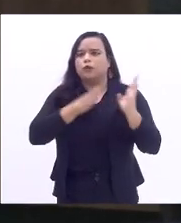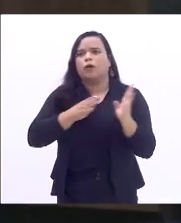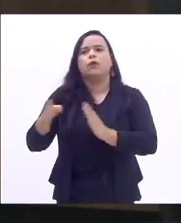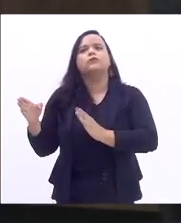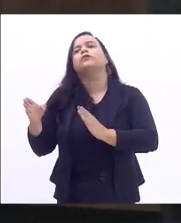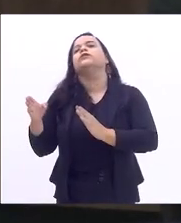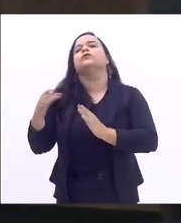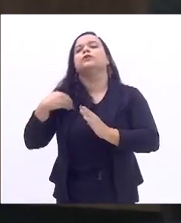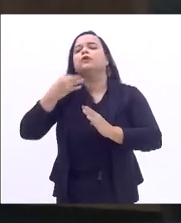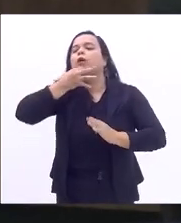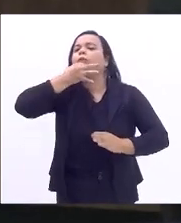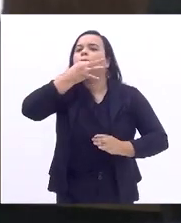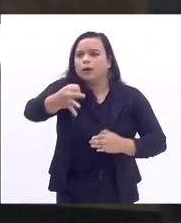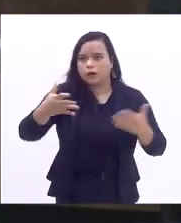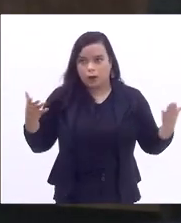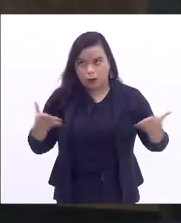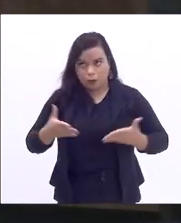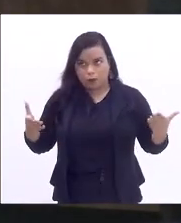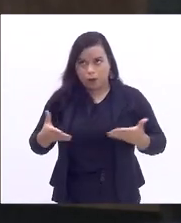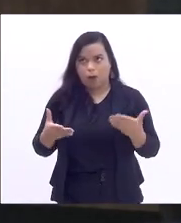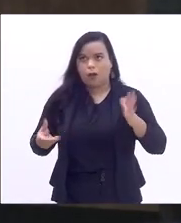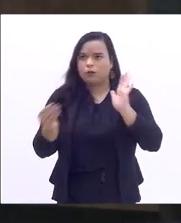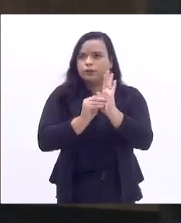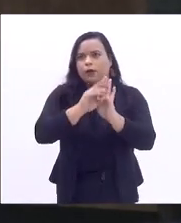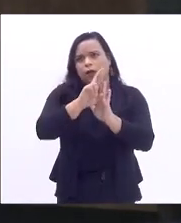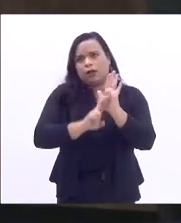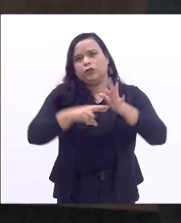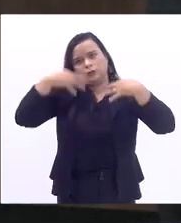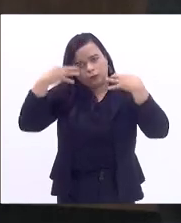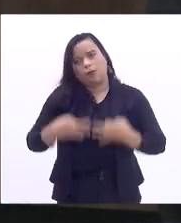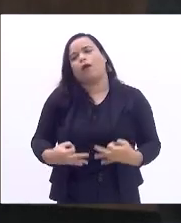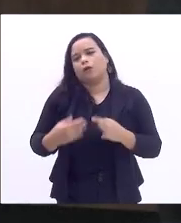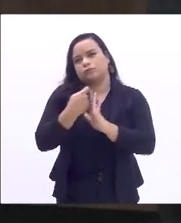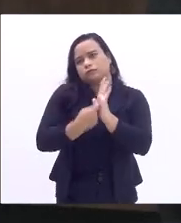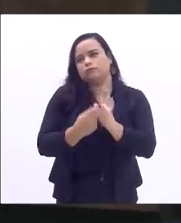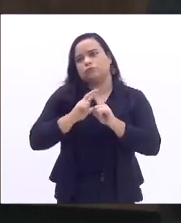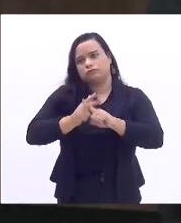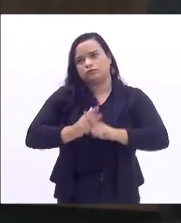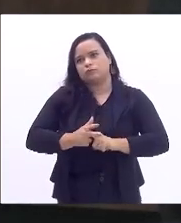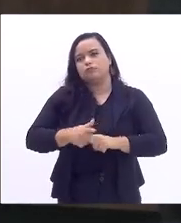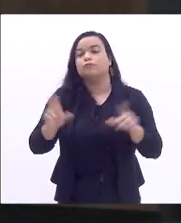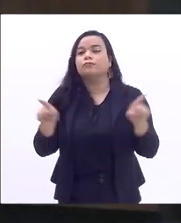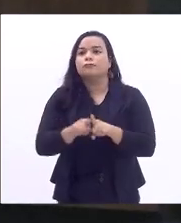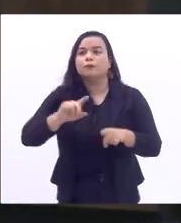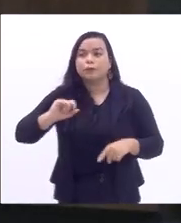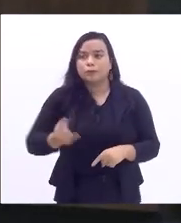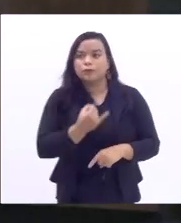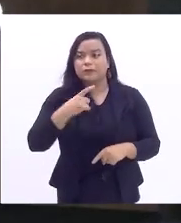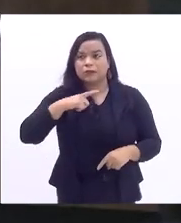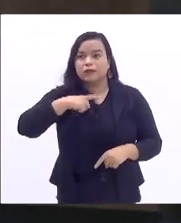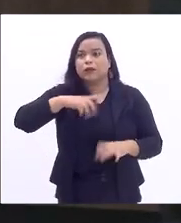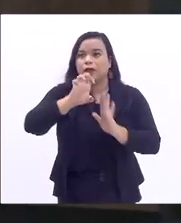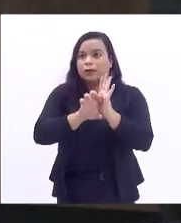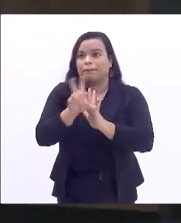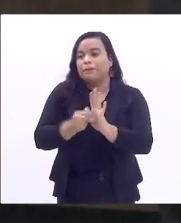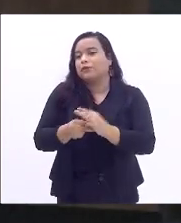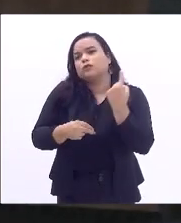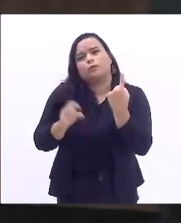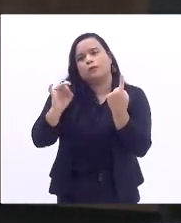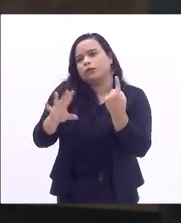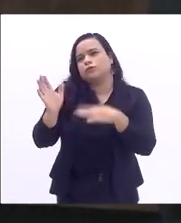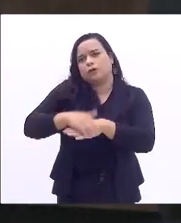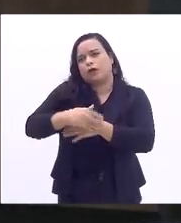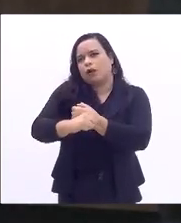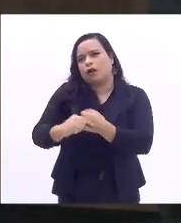parecer nesse momento e dá a correta a redação do vencido E queria aproveitar que a uma única emenda de autoria da deputada